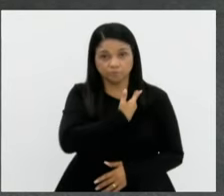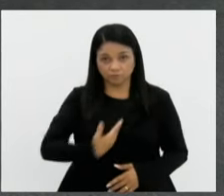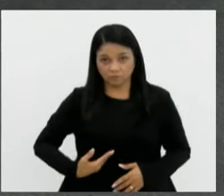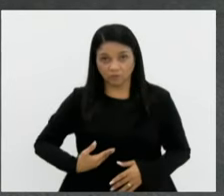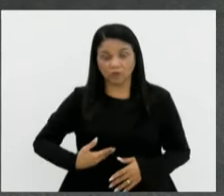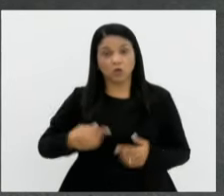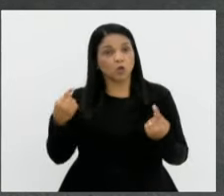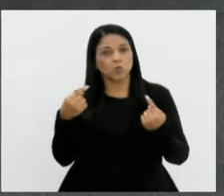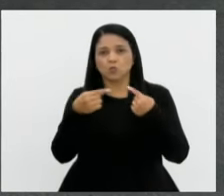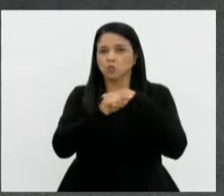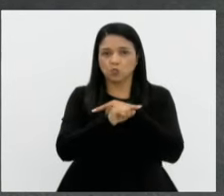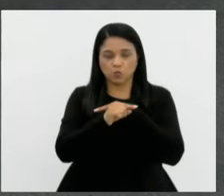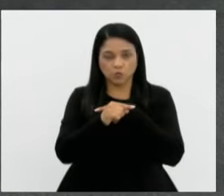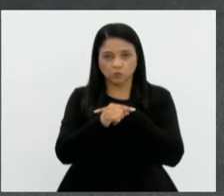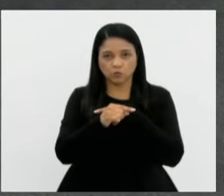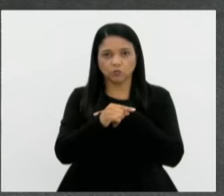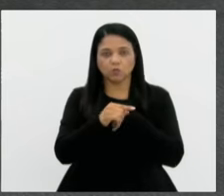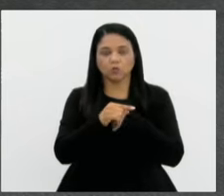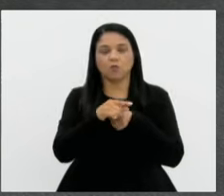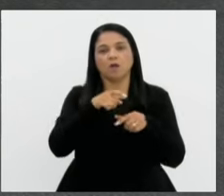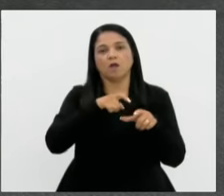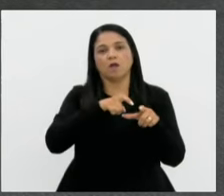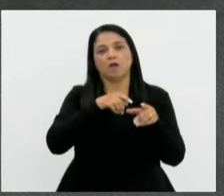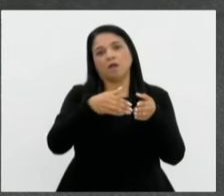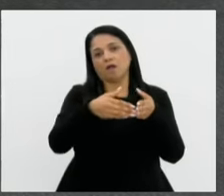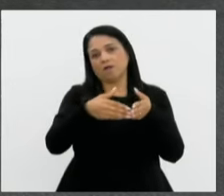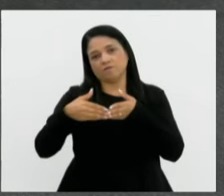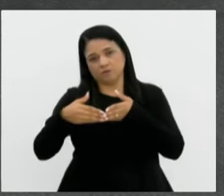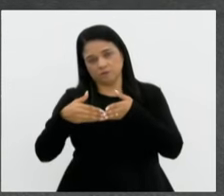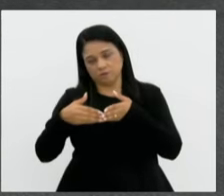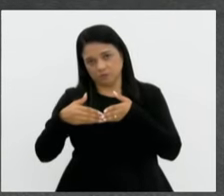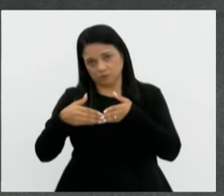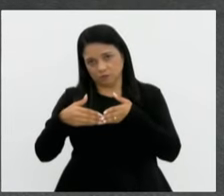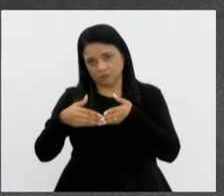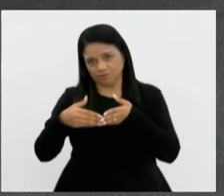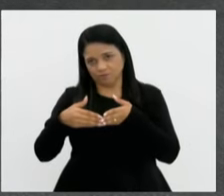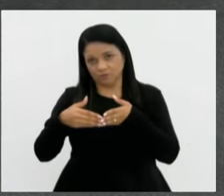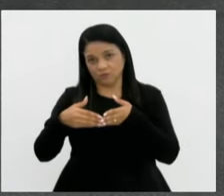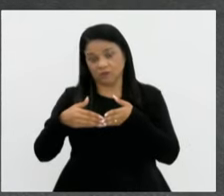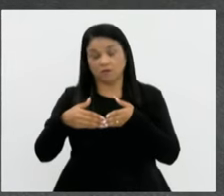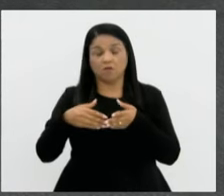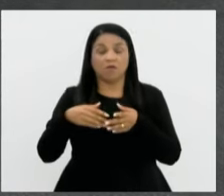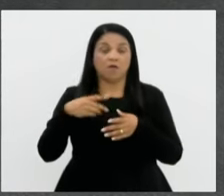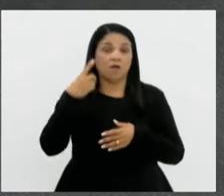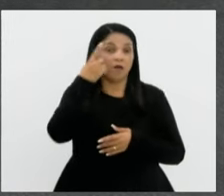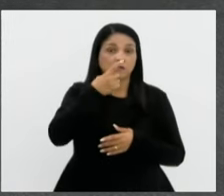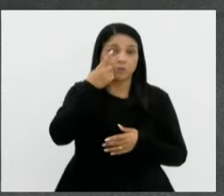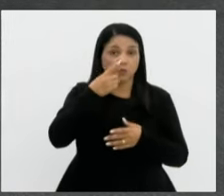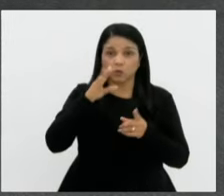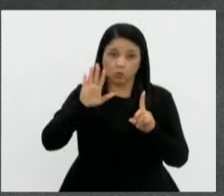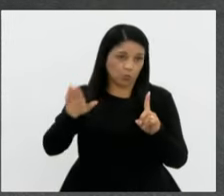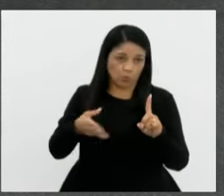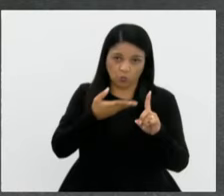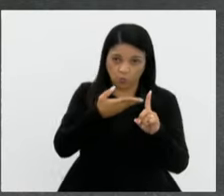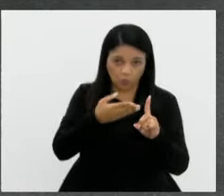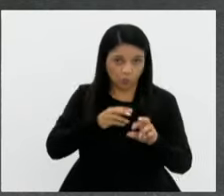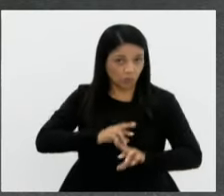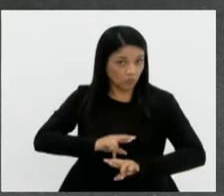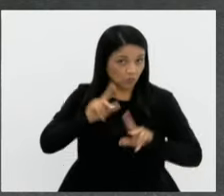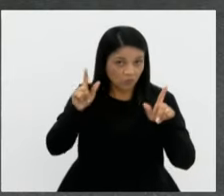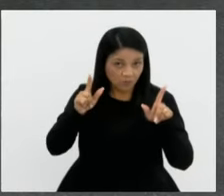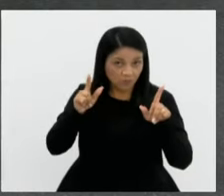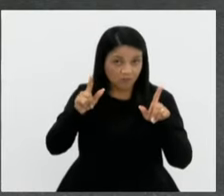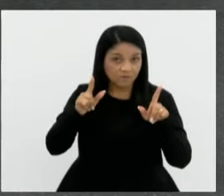afastamento prévio no qual uma deputada não virou réu, no qual uma deputada